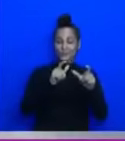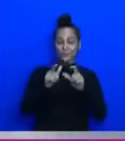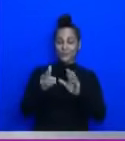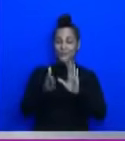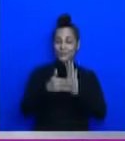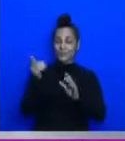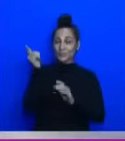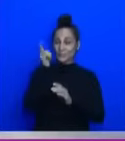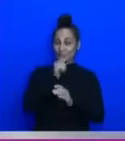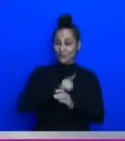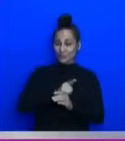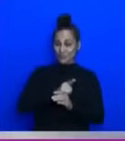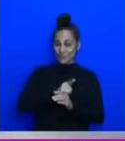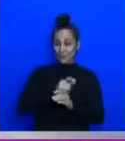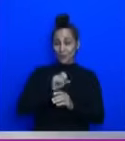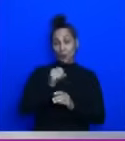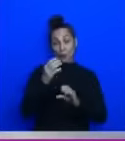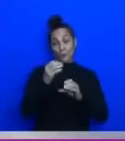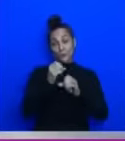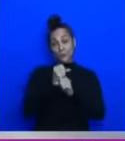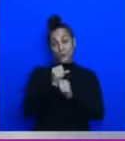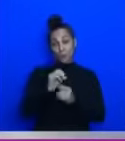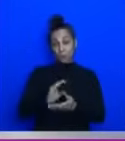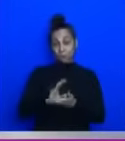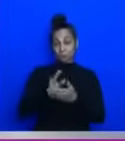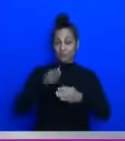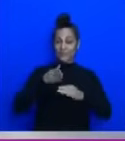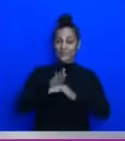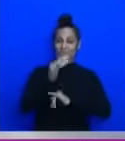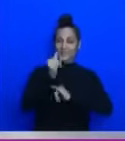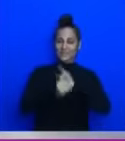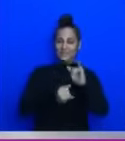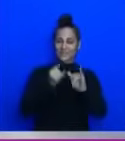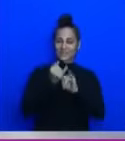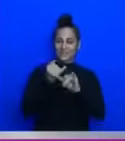saber de onde são as apostas premiadas ou se o prêmio está acumulado. Loterias.caixa.gov.br.